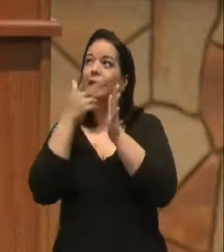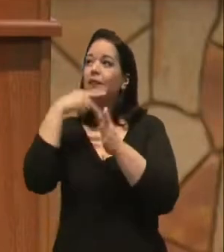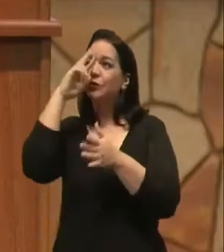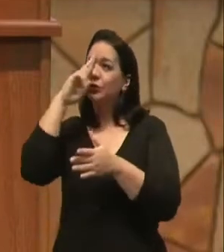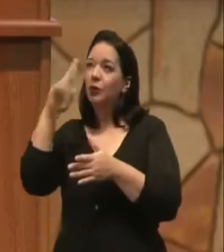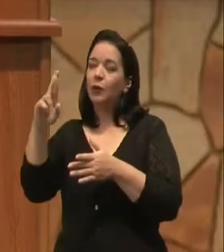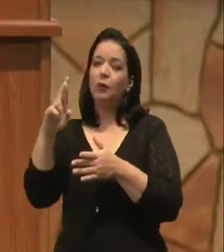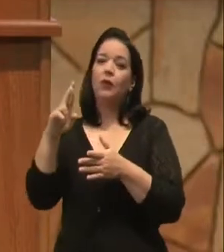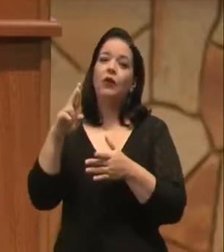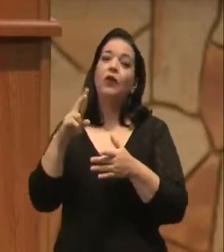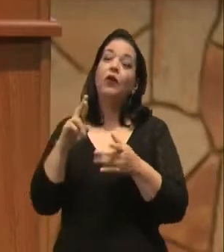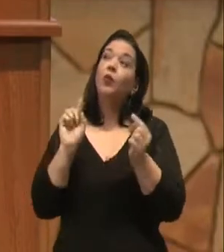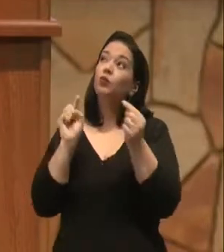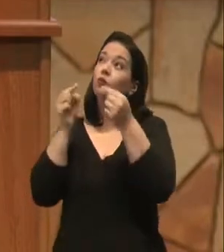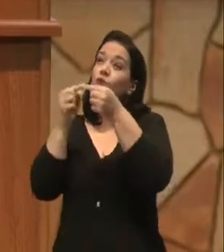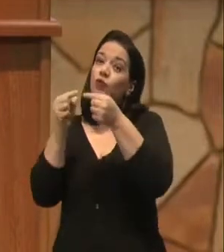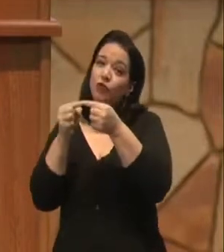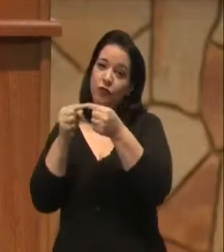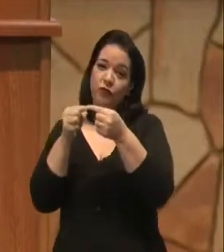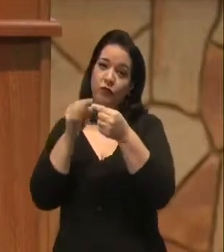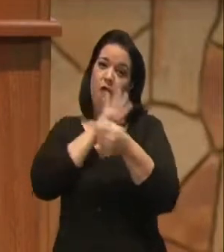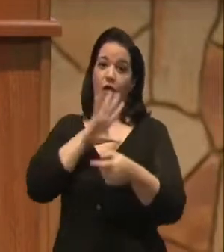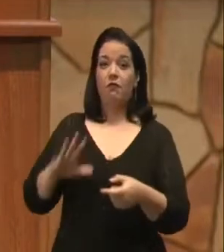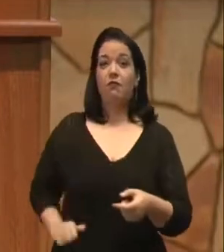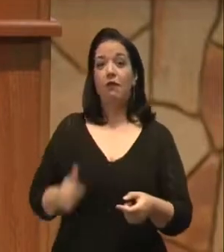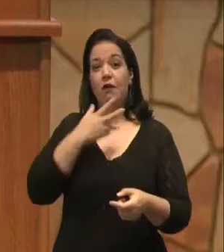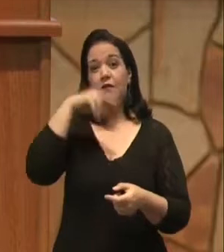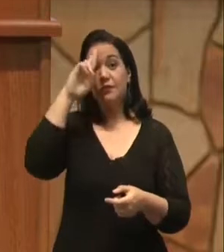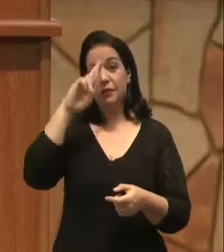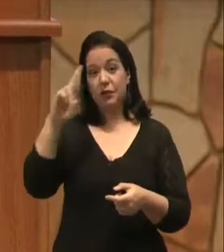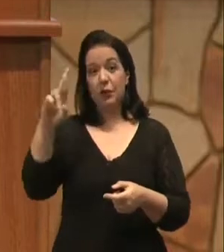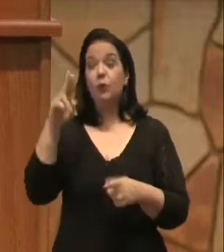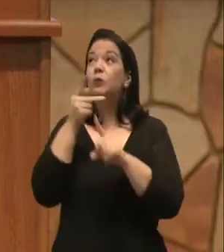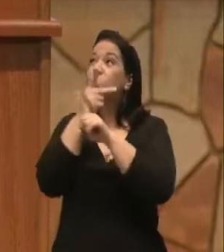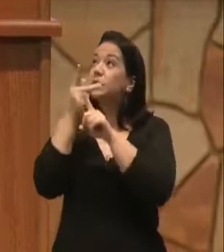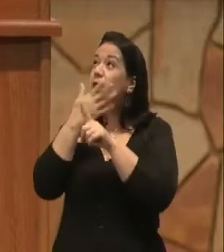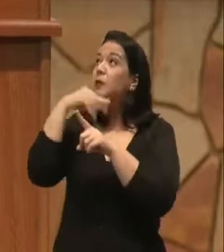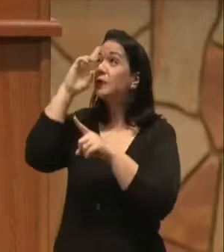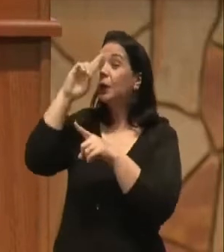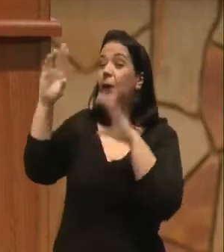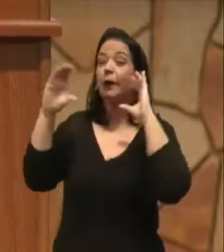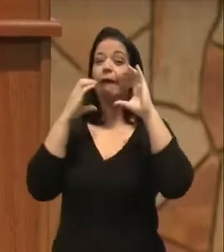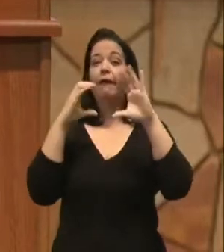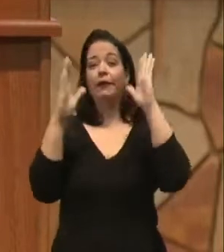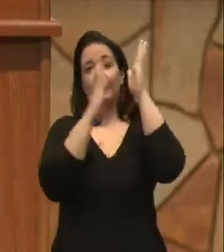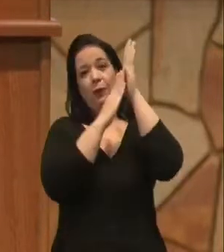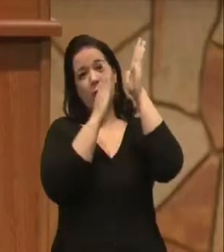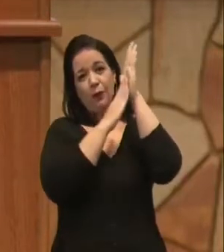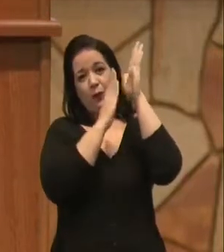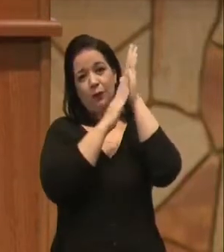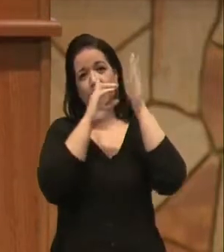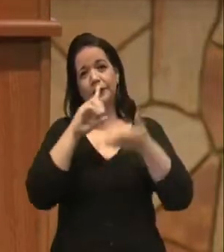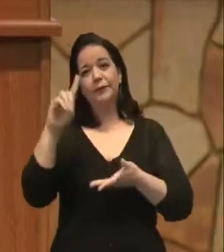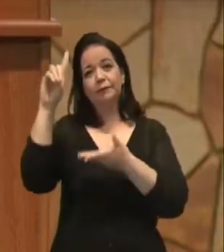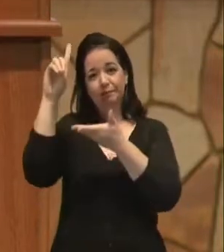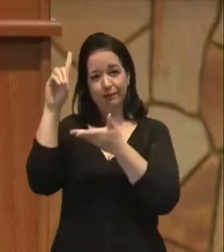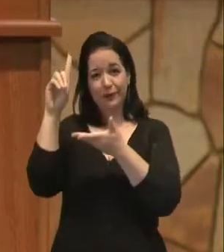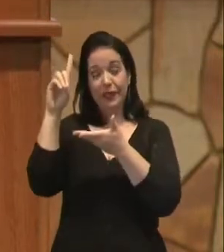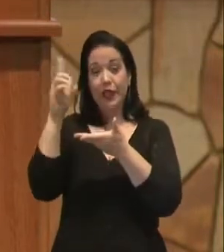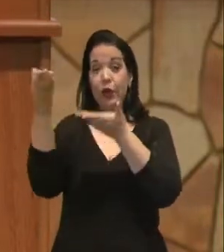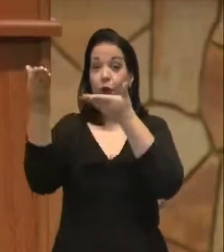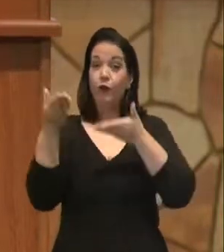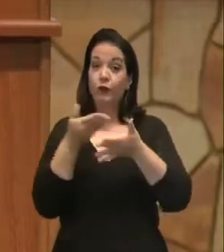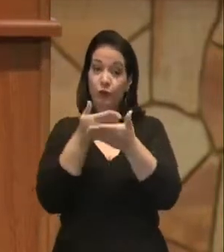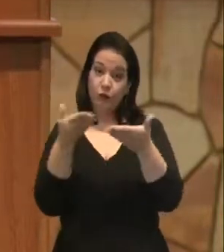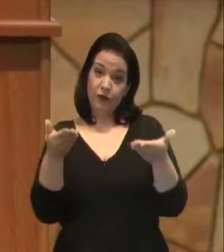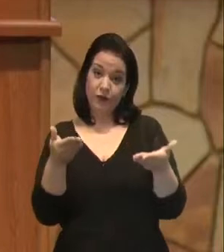Senhor, para cantar-lhe louvores. Nós queremos convidar você que nos assiste a orar nesse